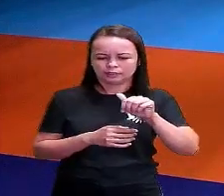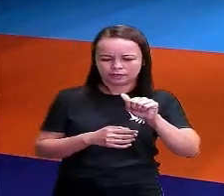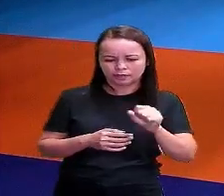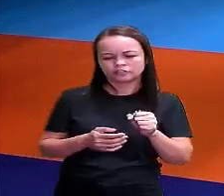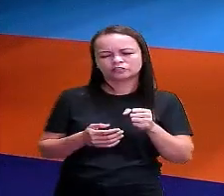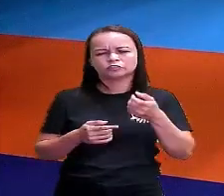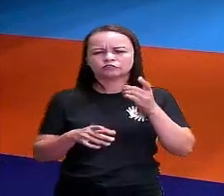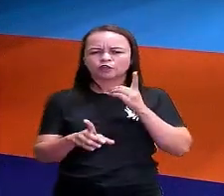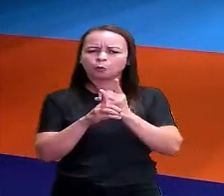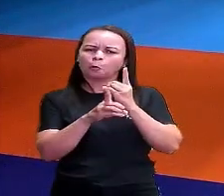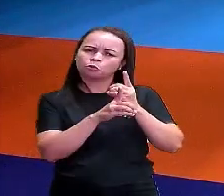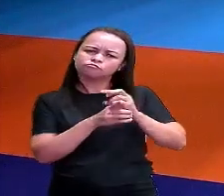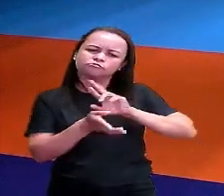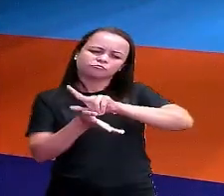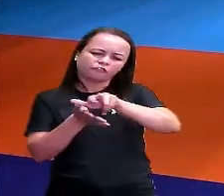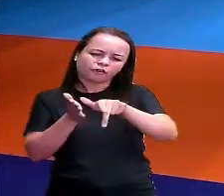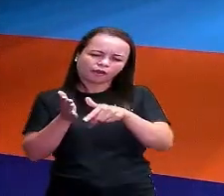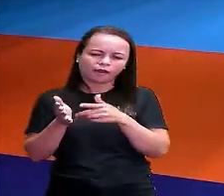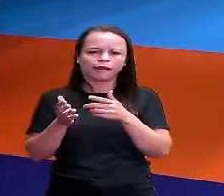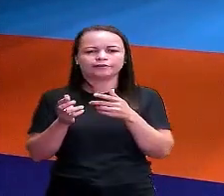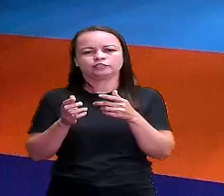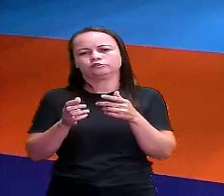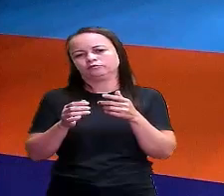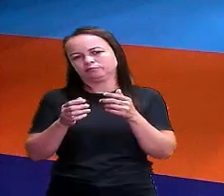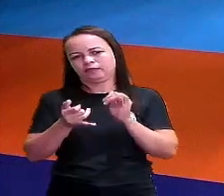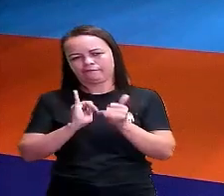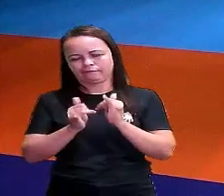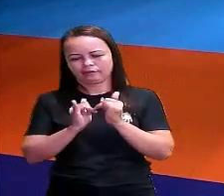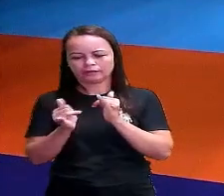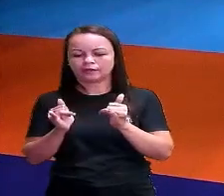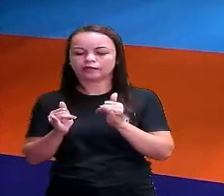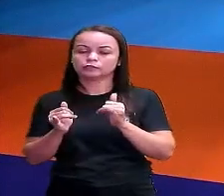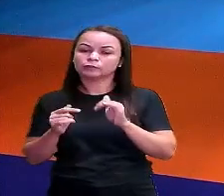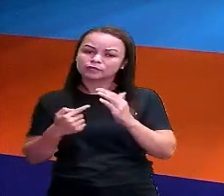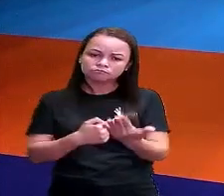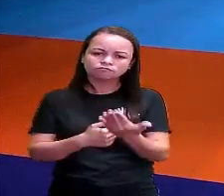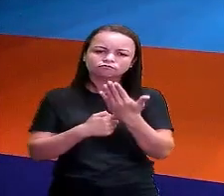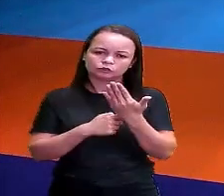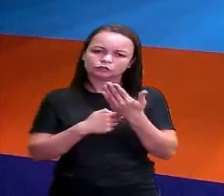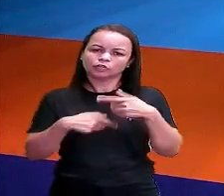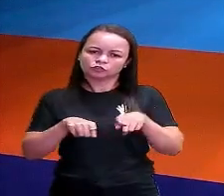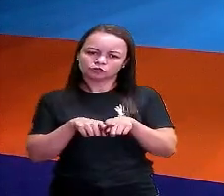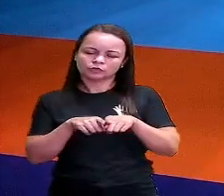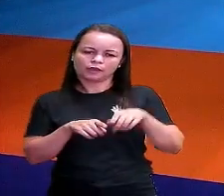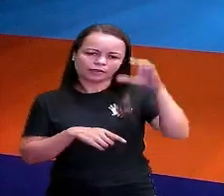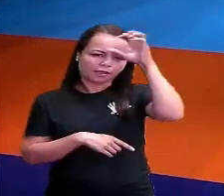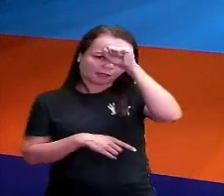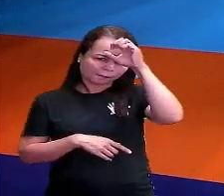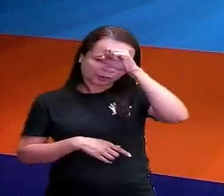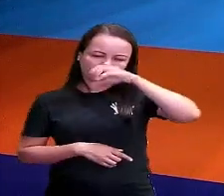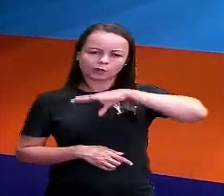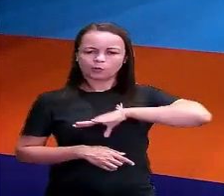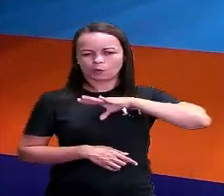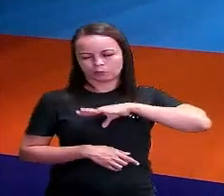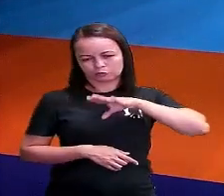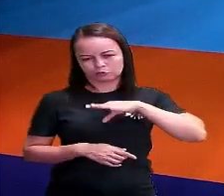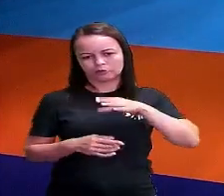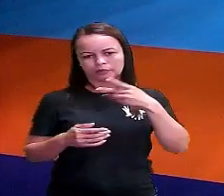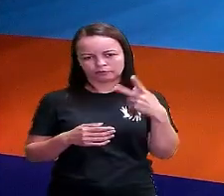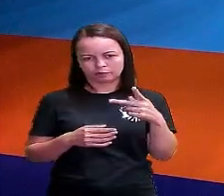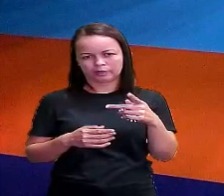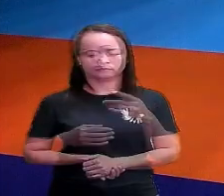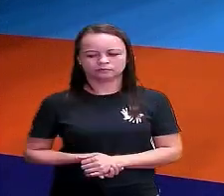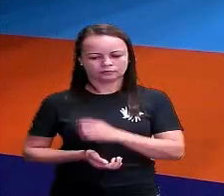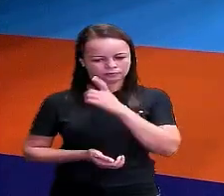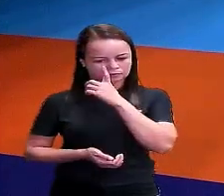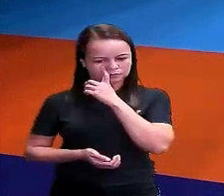também, né? Porque a gente pode usar a internet ao nosso favor, para que a gente possa aprender a língua portuguesa aí também por meio da